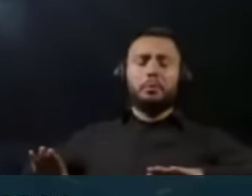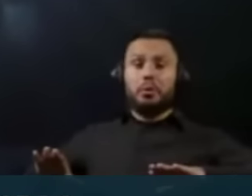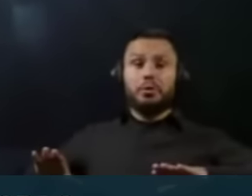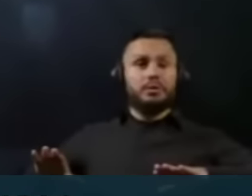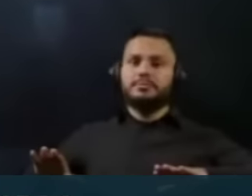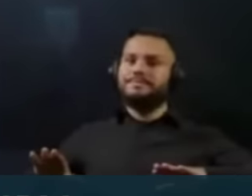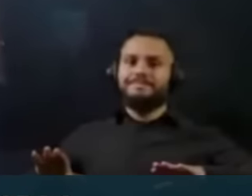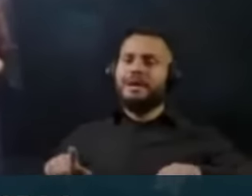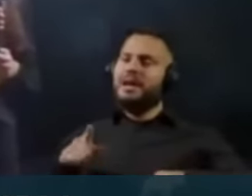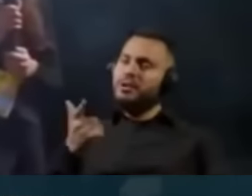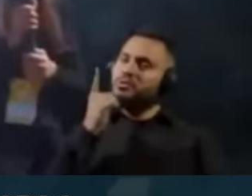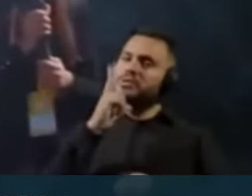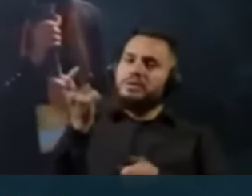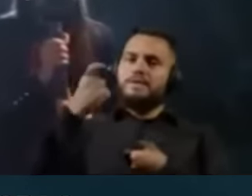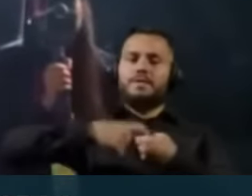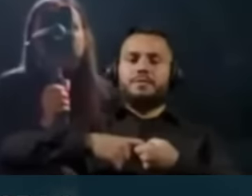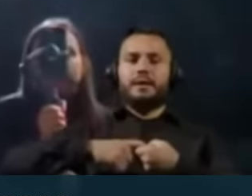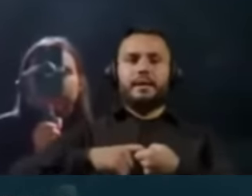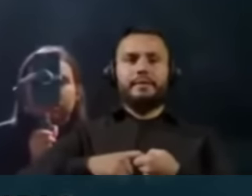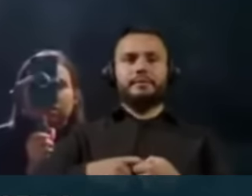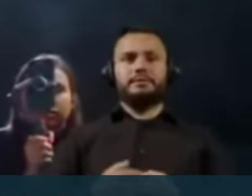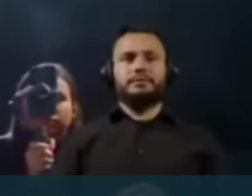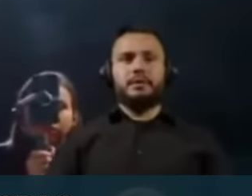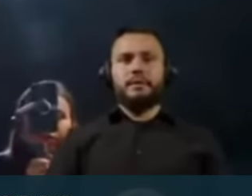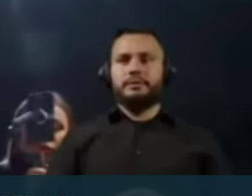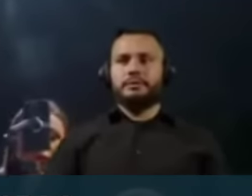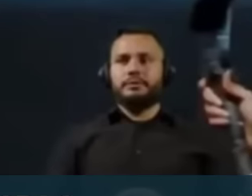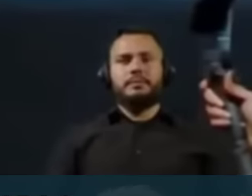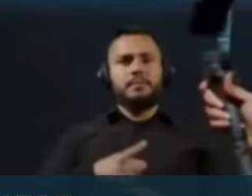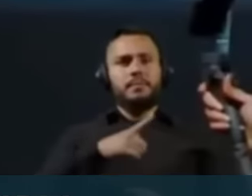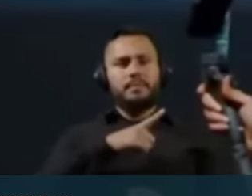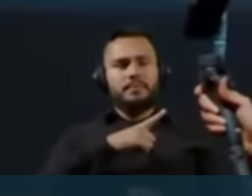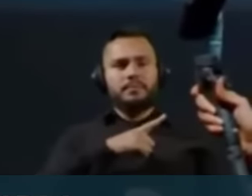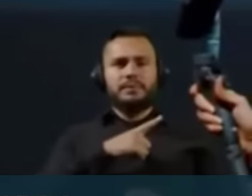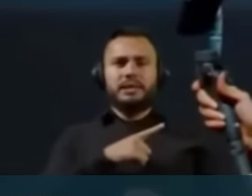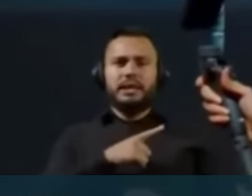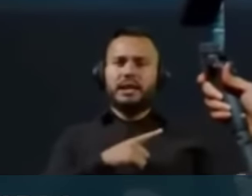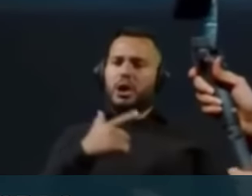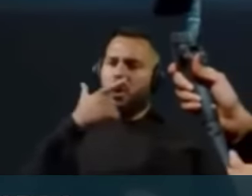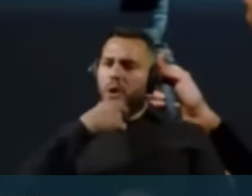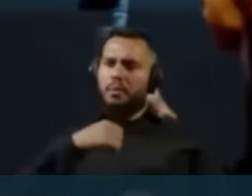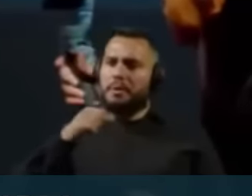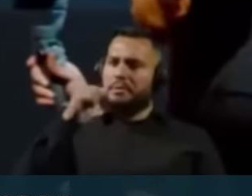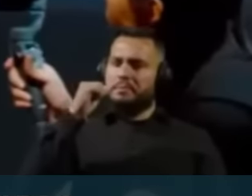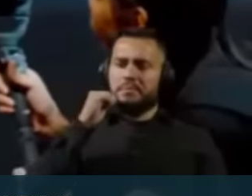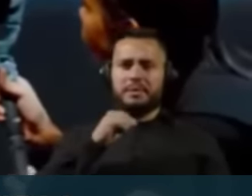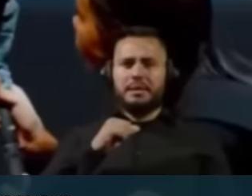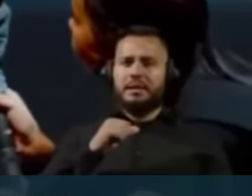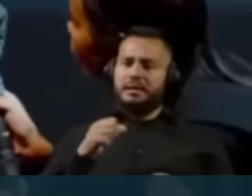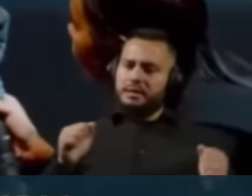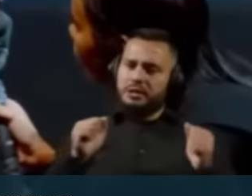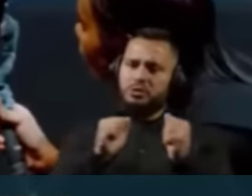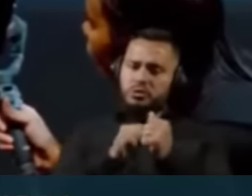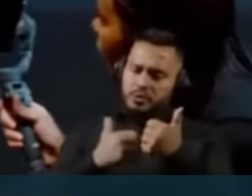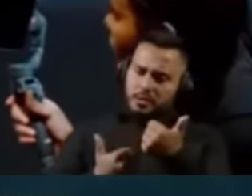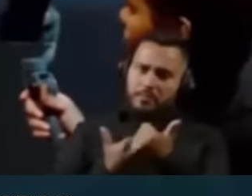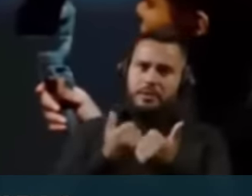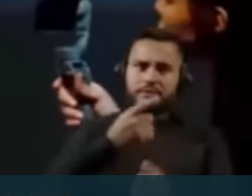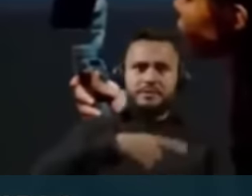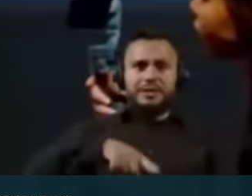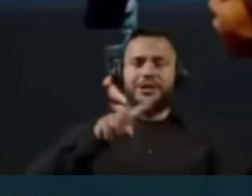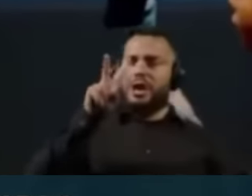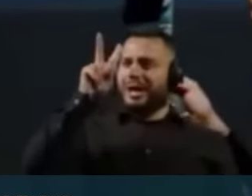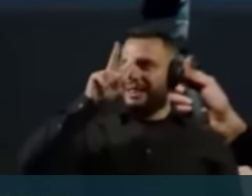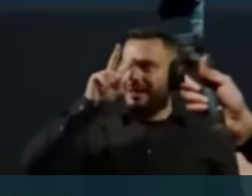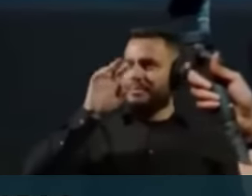E grandes homens e grandes mulheres estão com você. Você não está sozinho. A gente lembra perfeitamente, né, Bia Kicis,